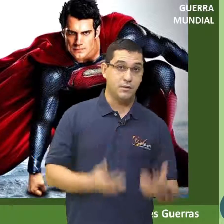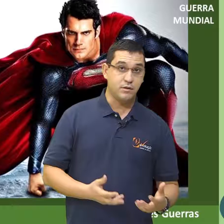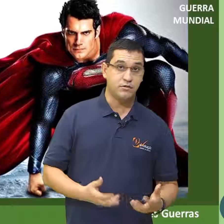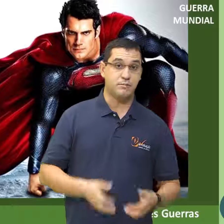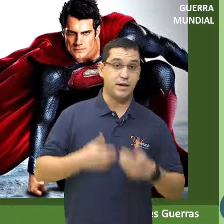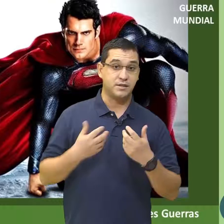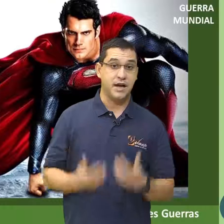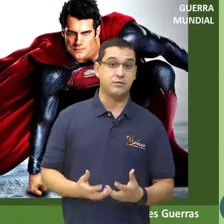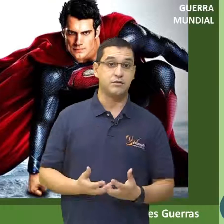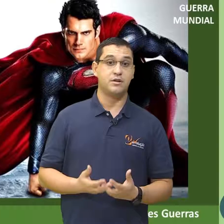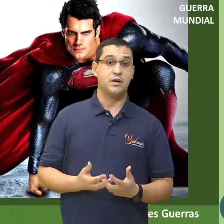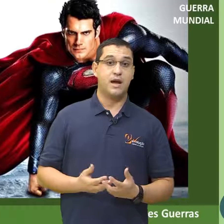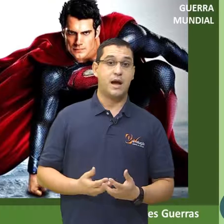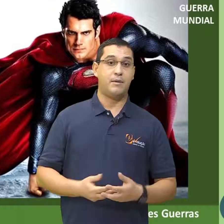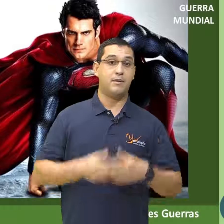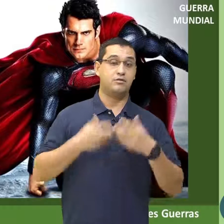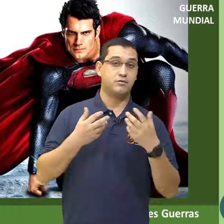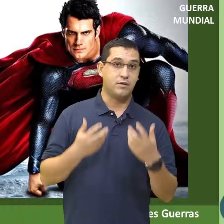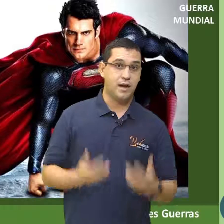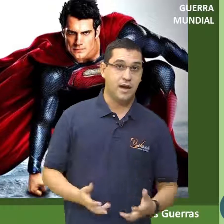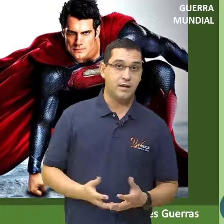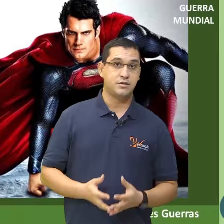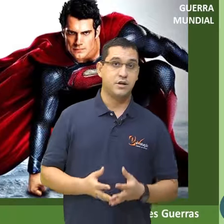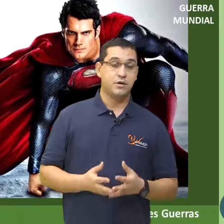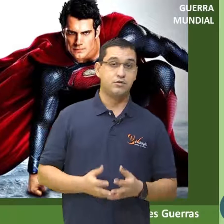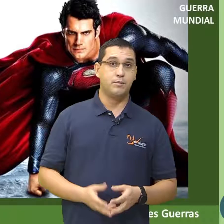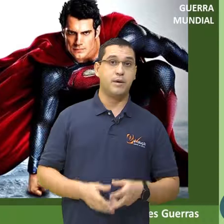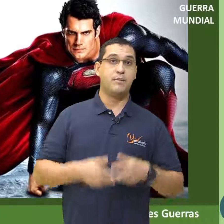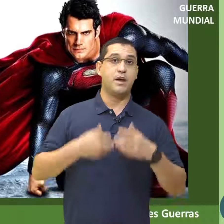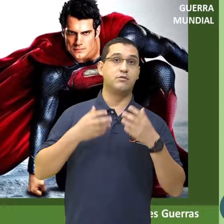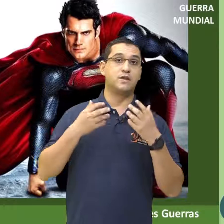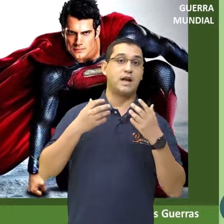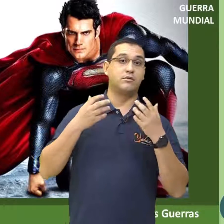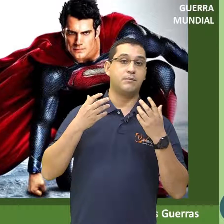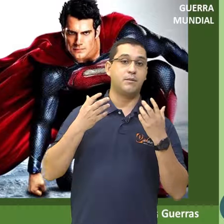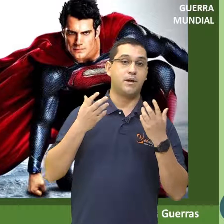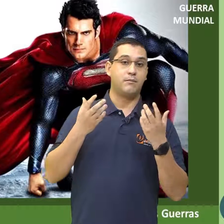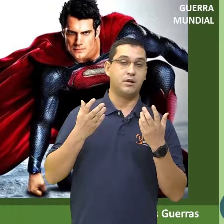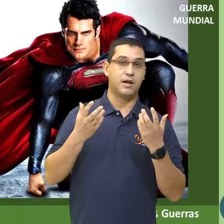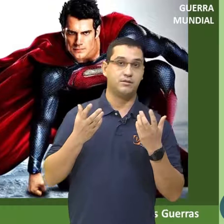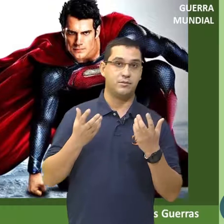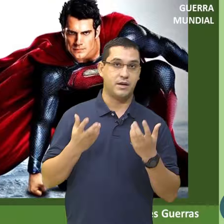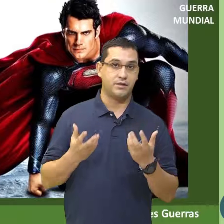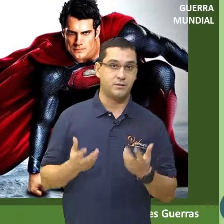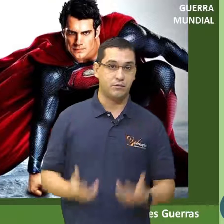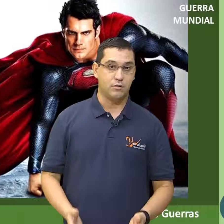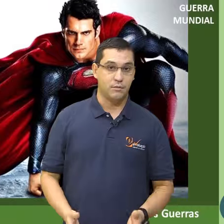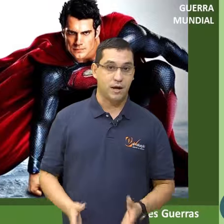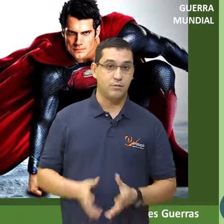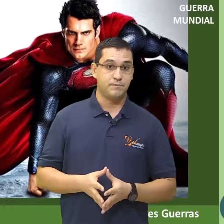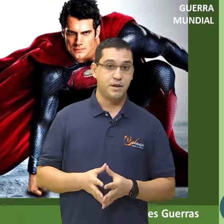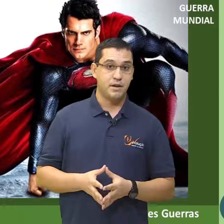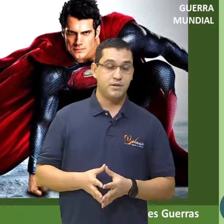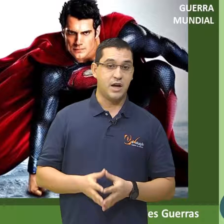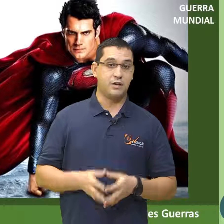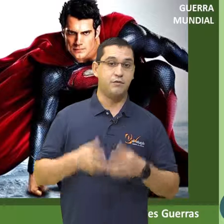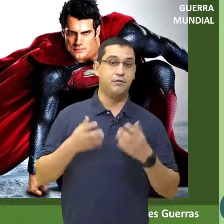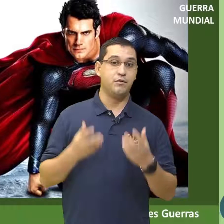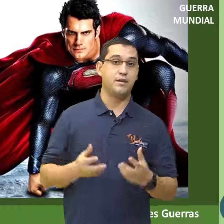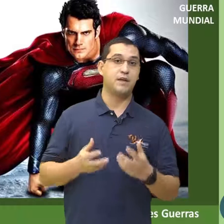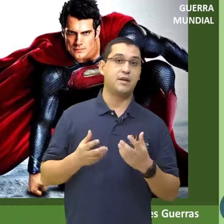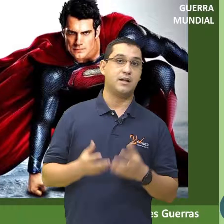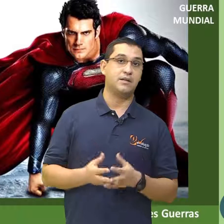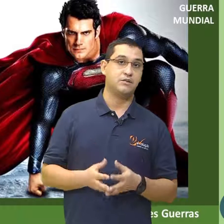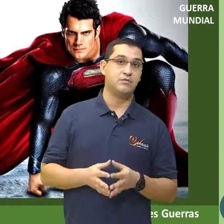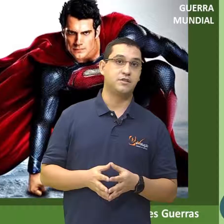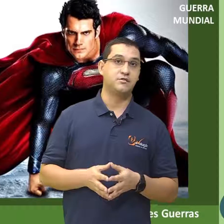armamentos químicos pesados, armamentos nucleares. O Superman é usado também para abordagem sobre aquecimento global, já que o